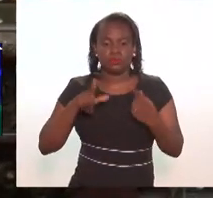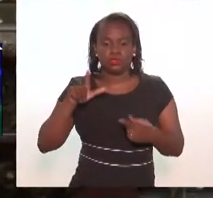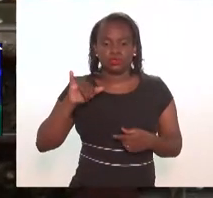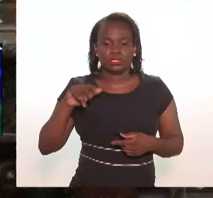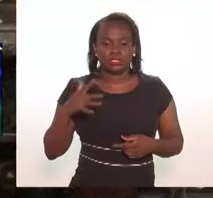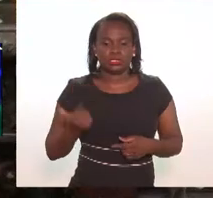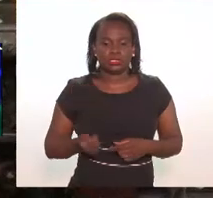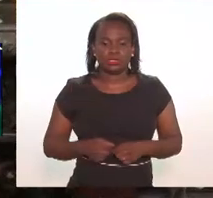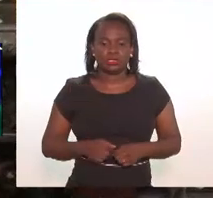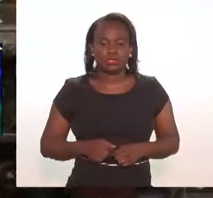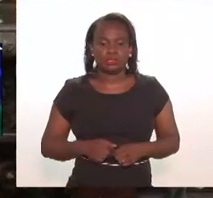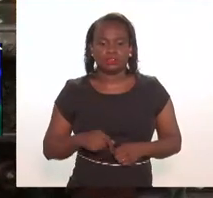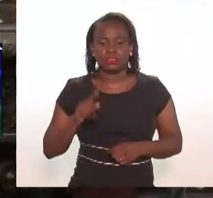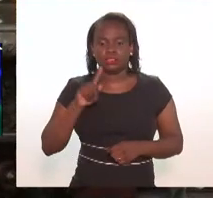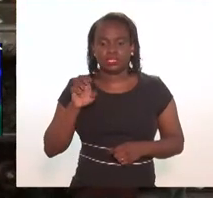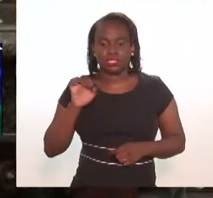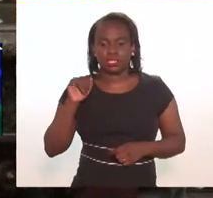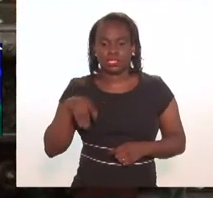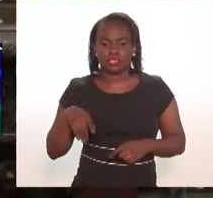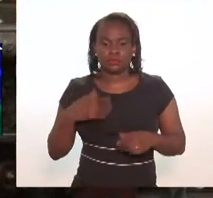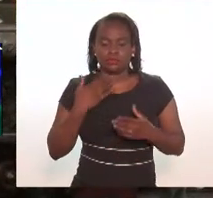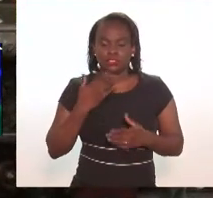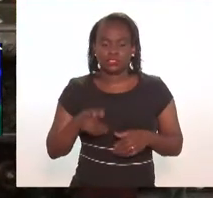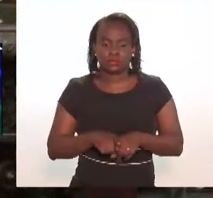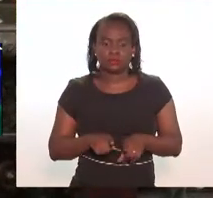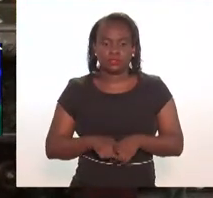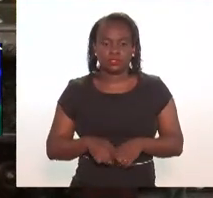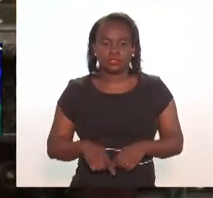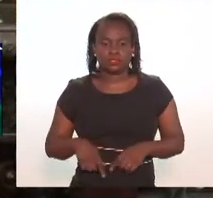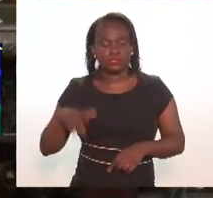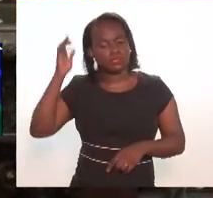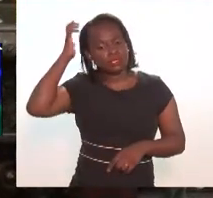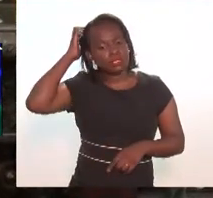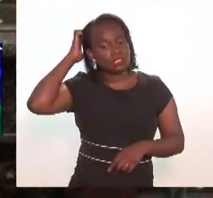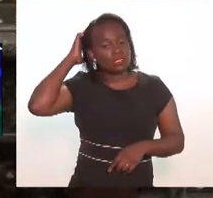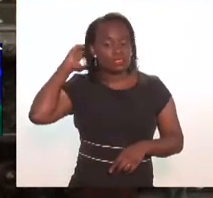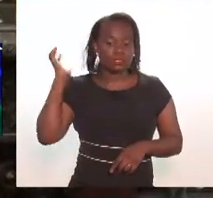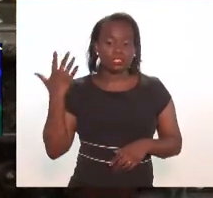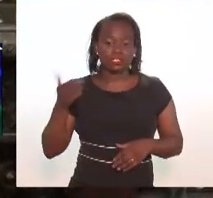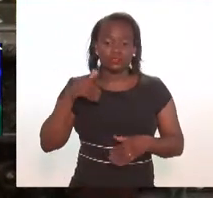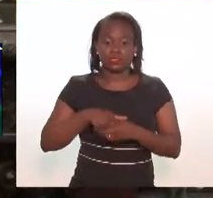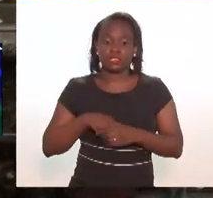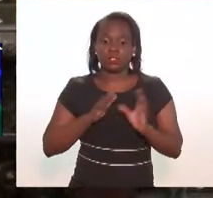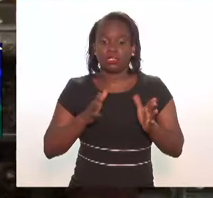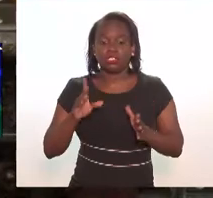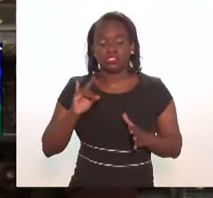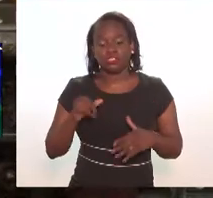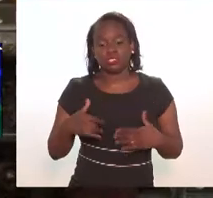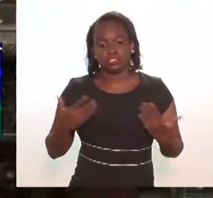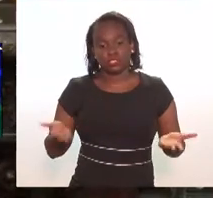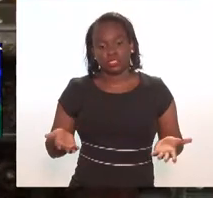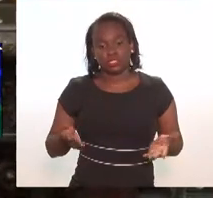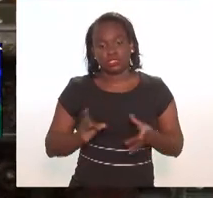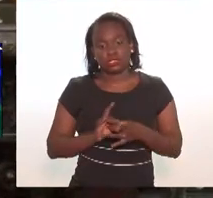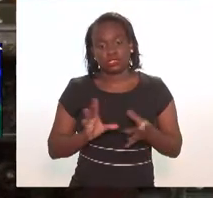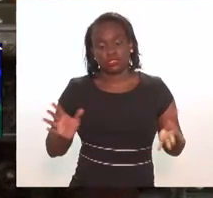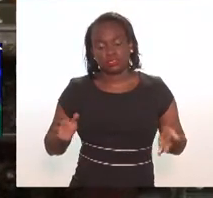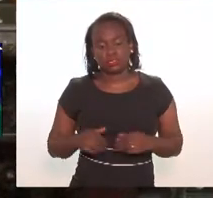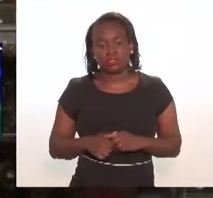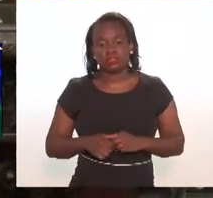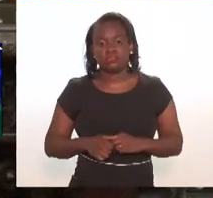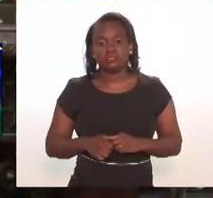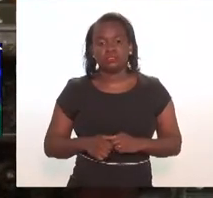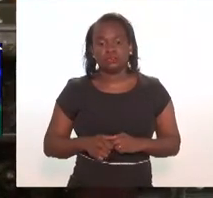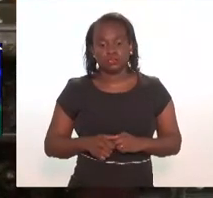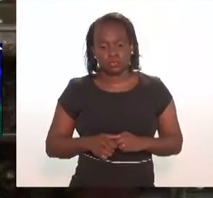Sei não, pedi primeiro. Eu vou, eu queria votar a ordem do dia, já que a gente abriu o precedente para votar. Obrigado.